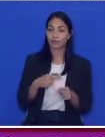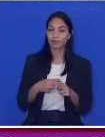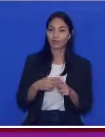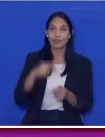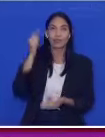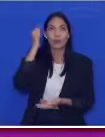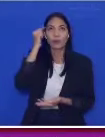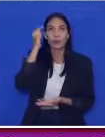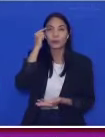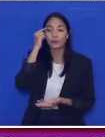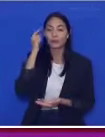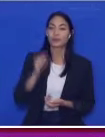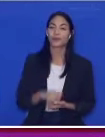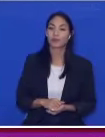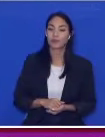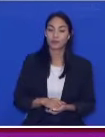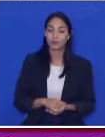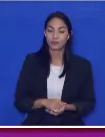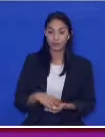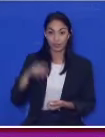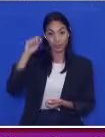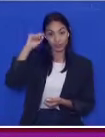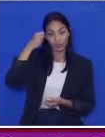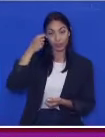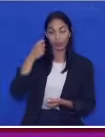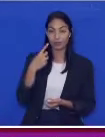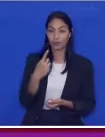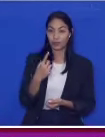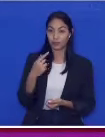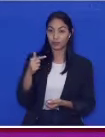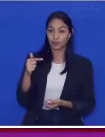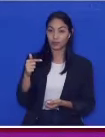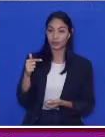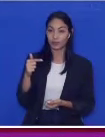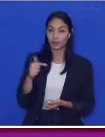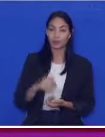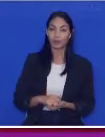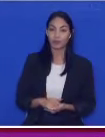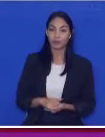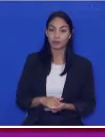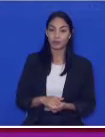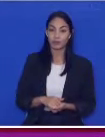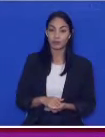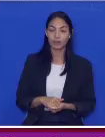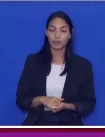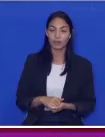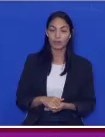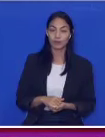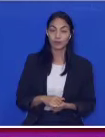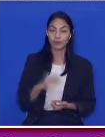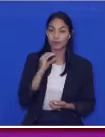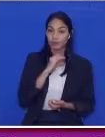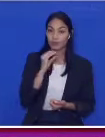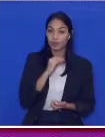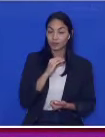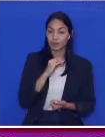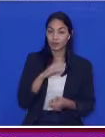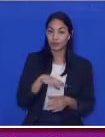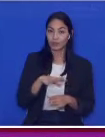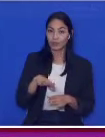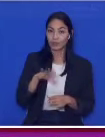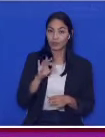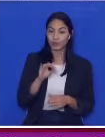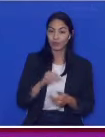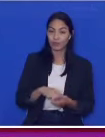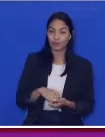Loterias Caixa, já pensou? Bola preta, número 17. Preta, 17. Na sequência da Loto Fácil,